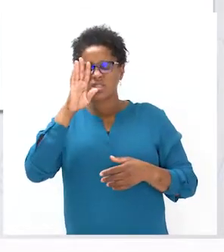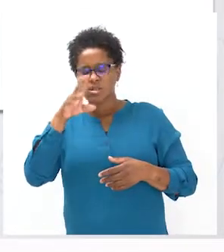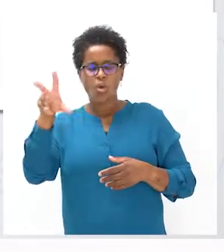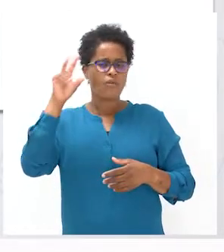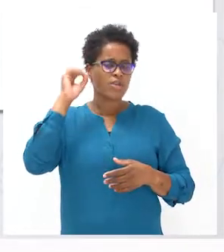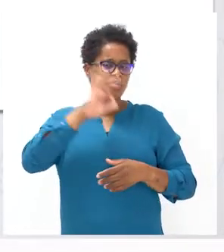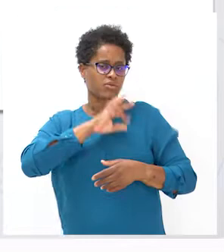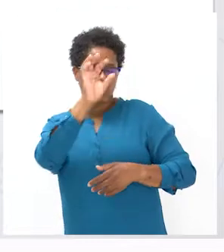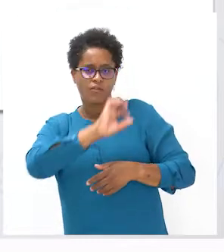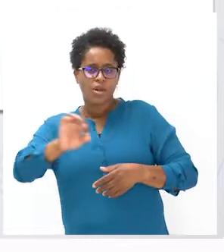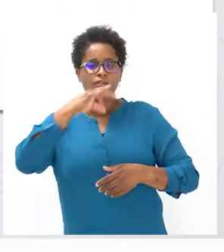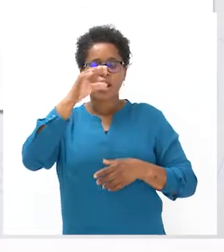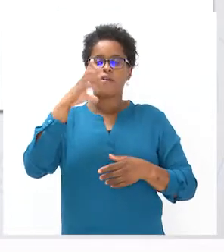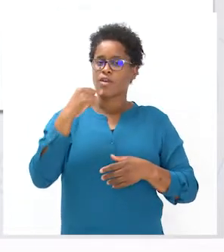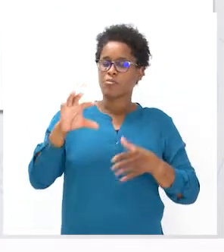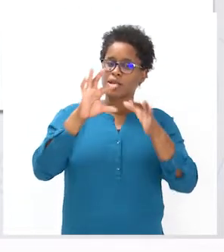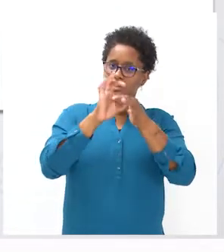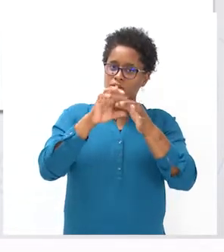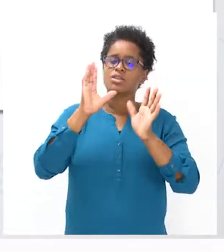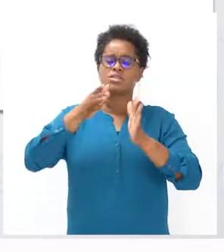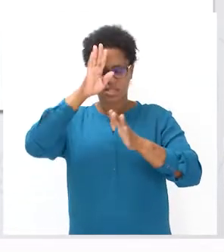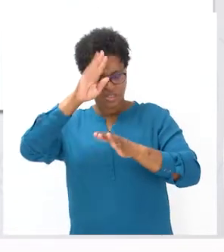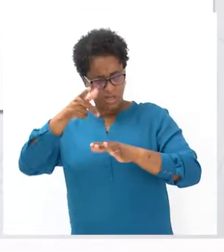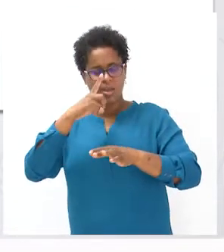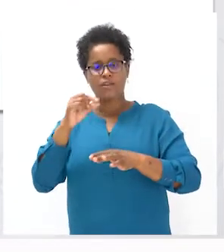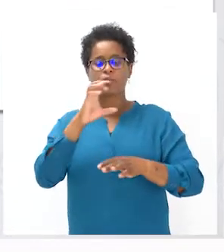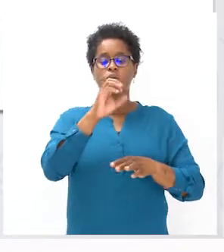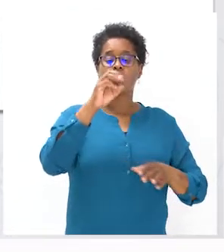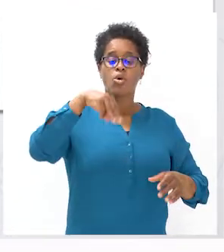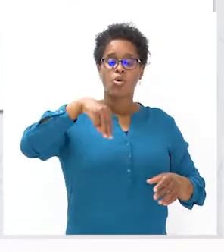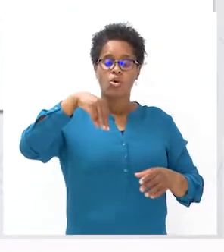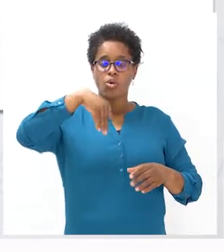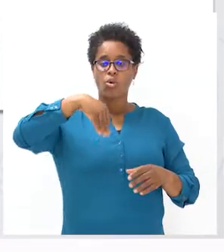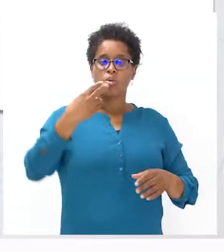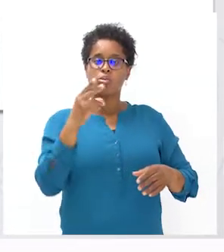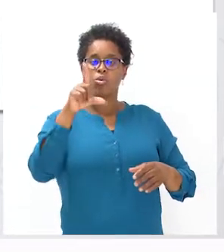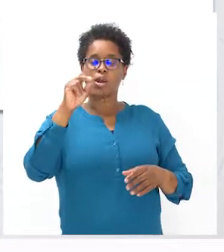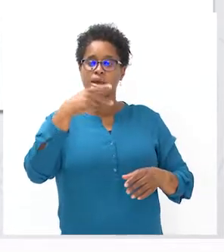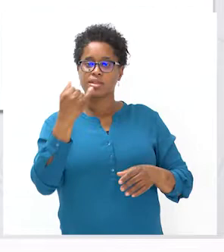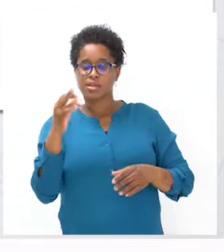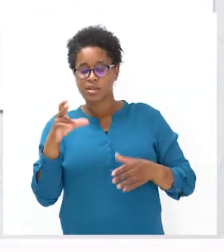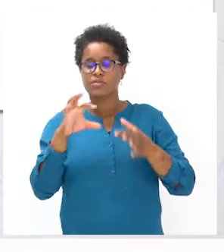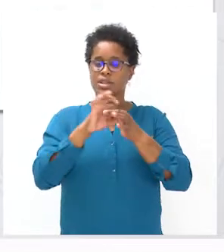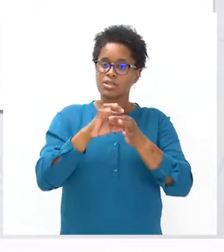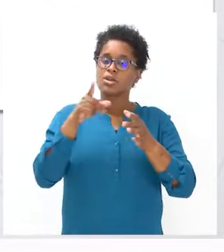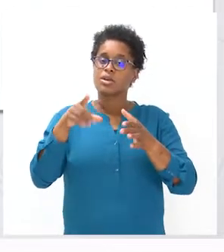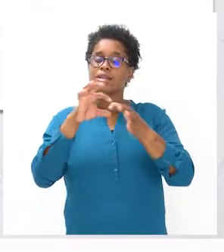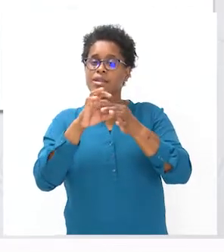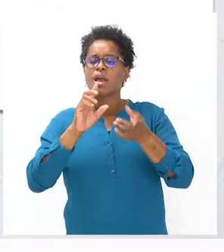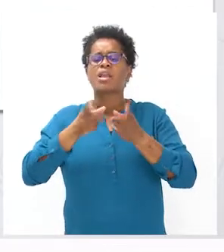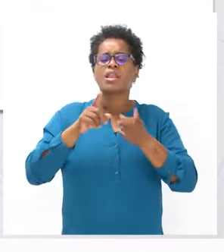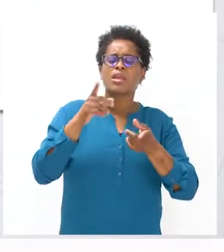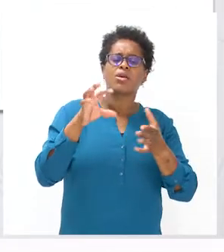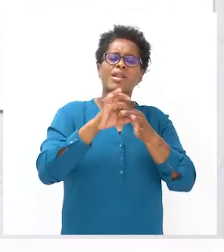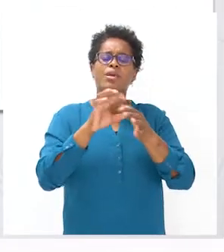ligação, já sabemos que se trata de verbos copulativos, certo? Verbo que liga, ligação é aquilo que liga. Depois vamos ver, liga o